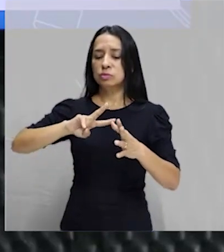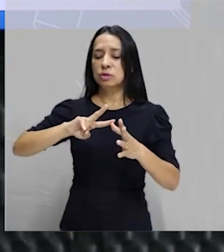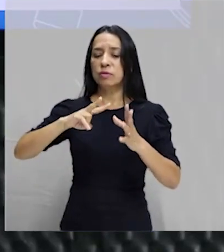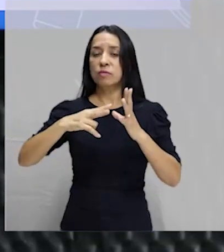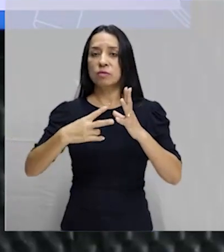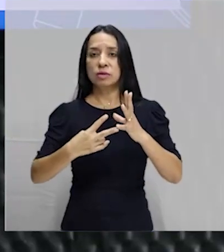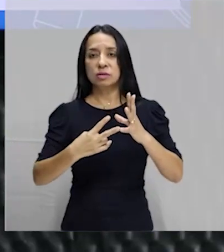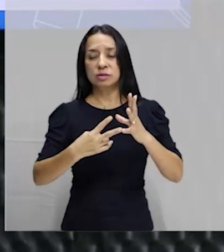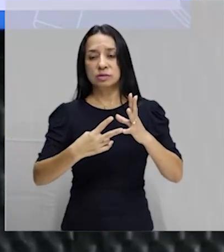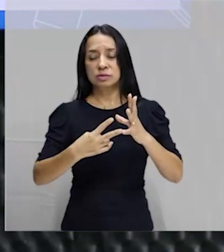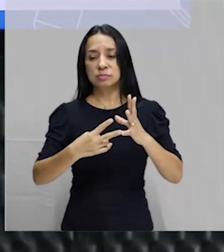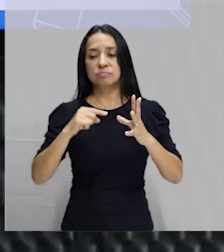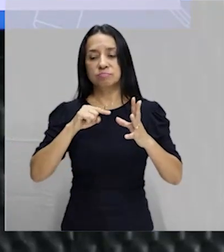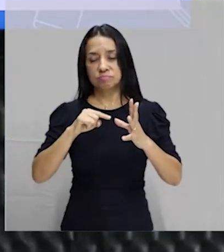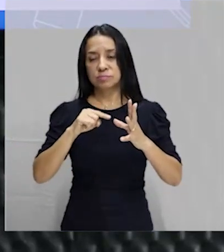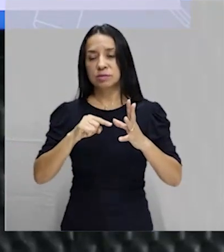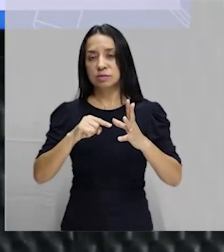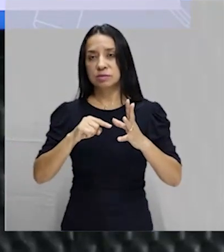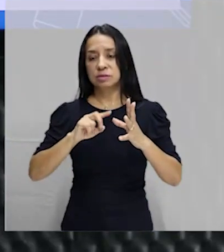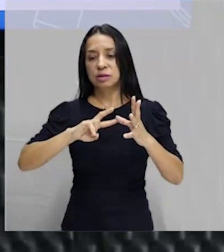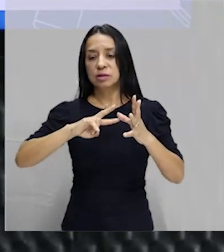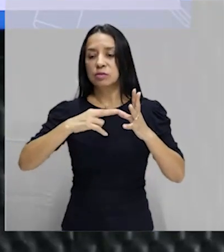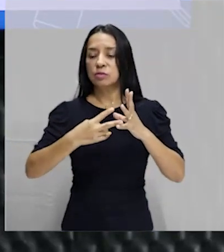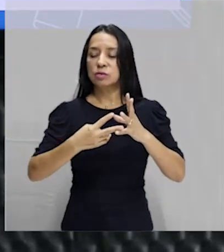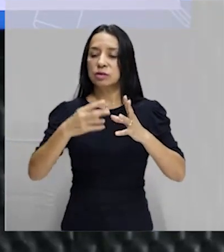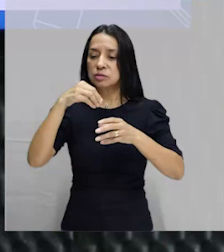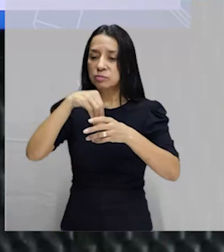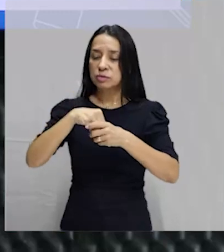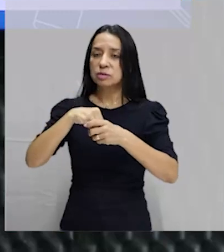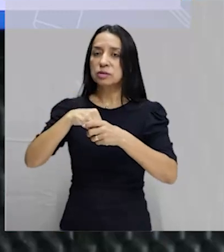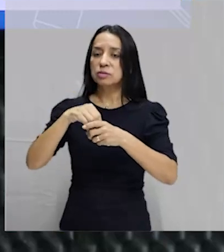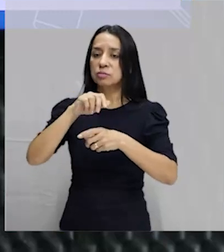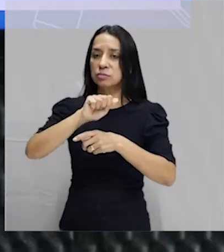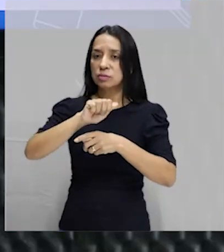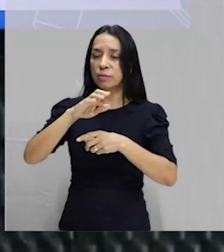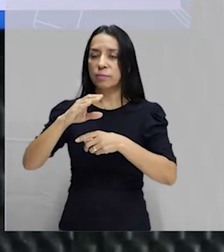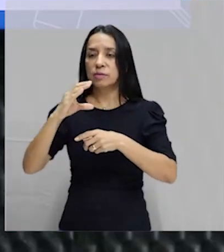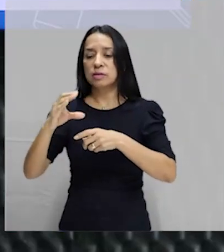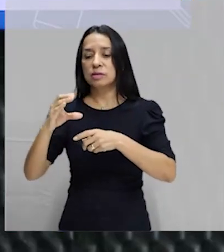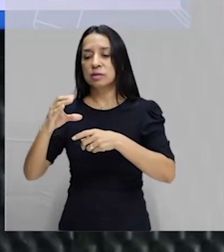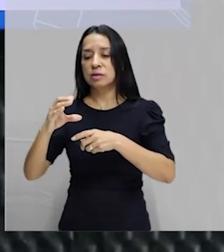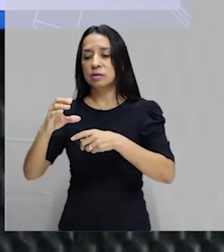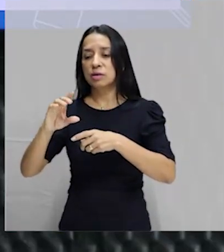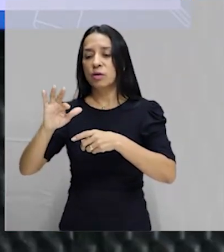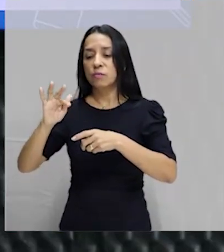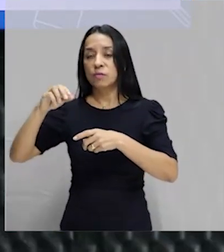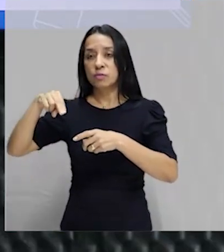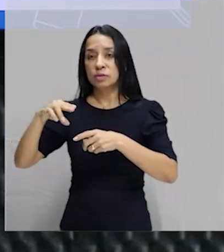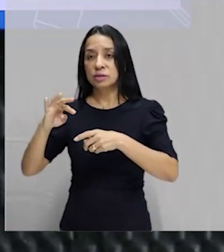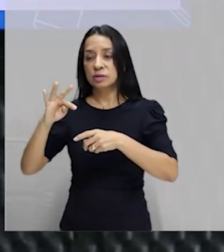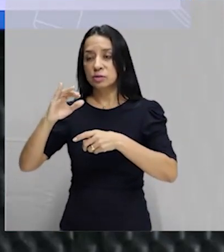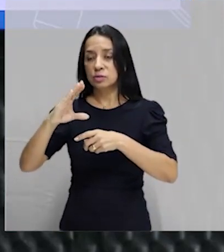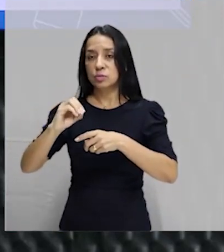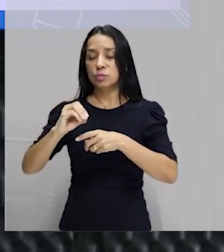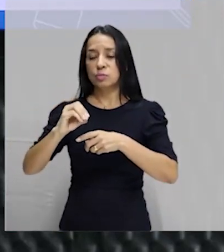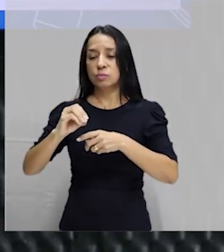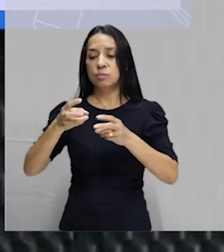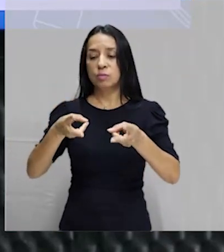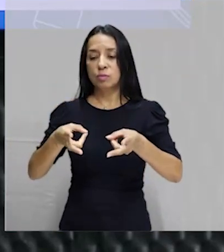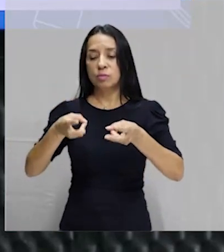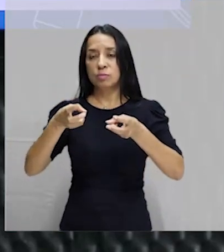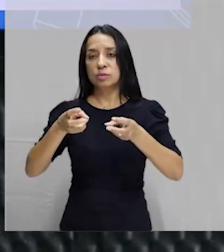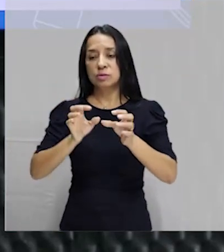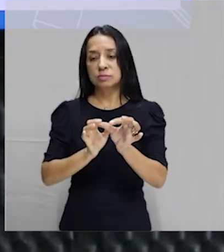as vogais para dentro do seu chamado alfabeto fonético. Observe que nessa formação